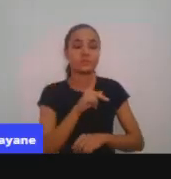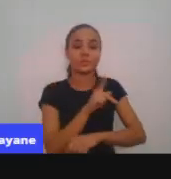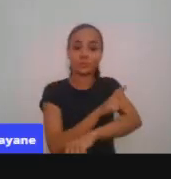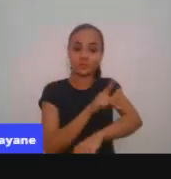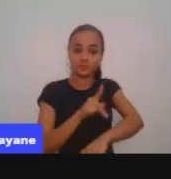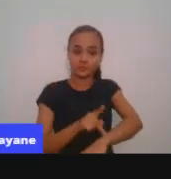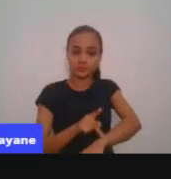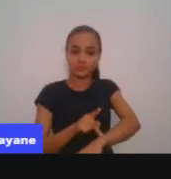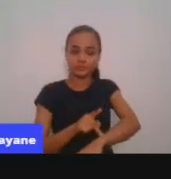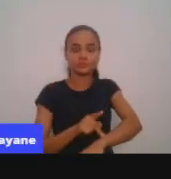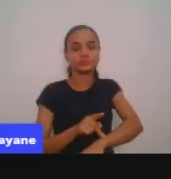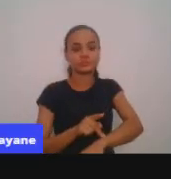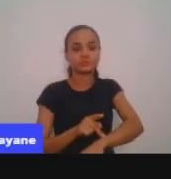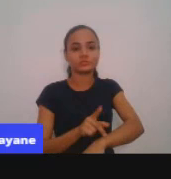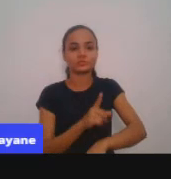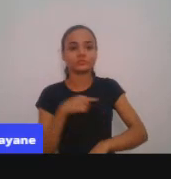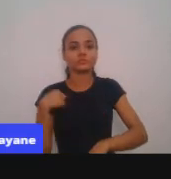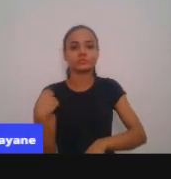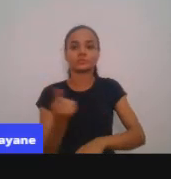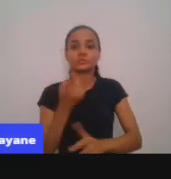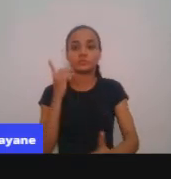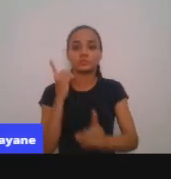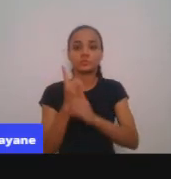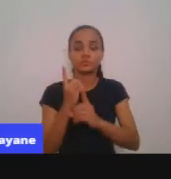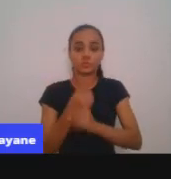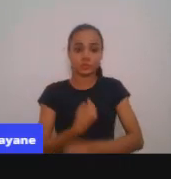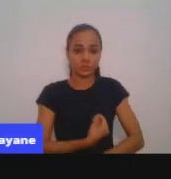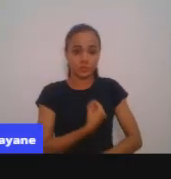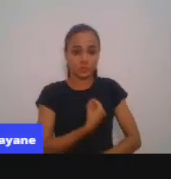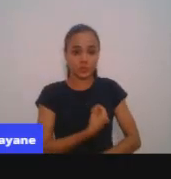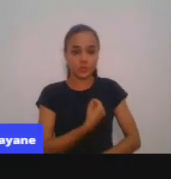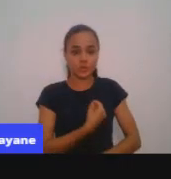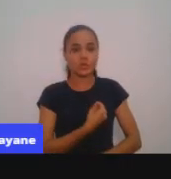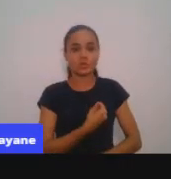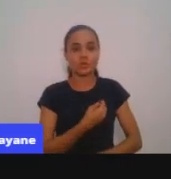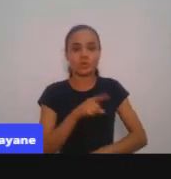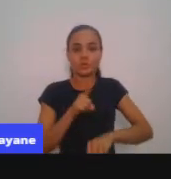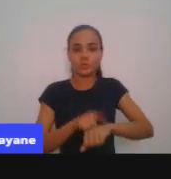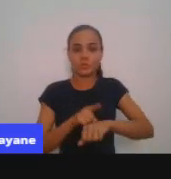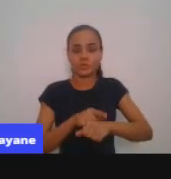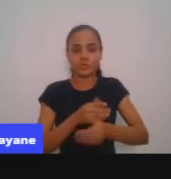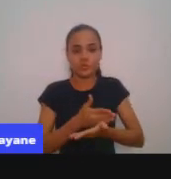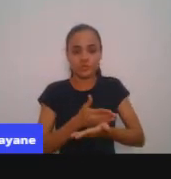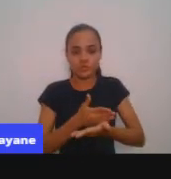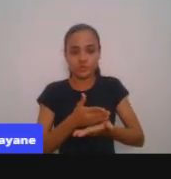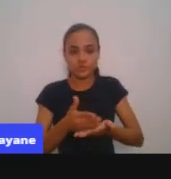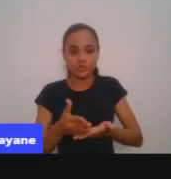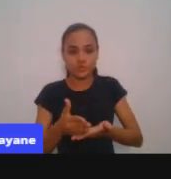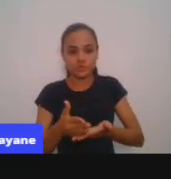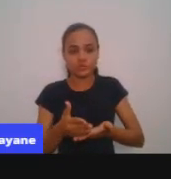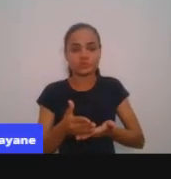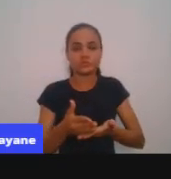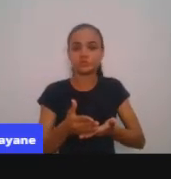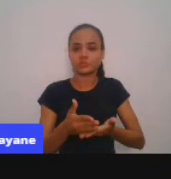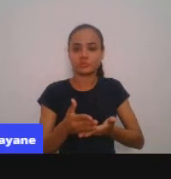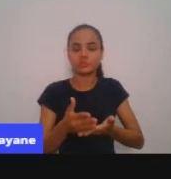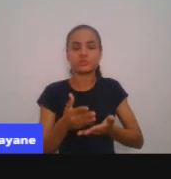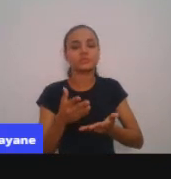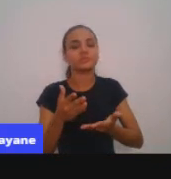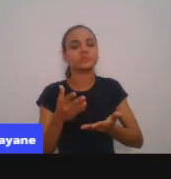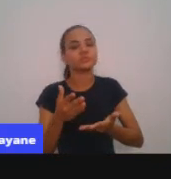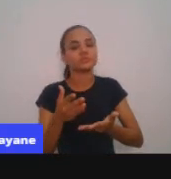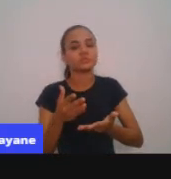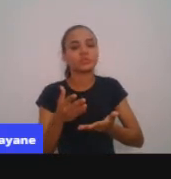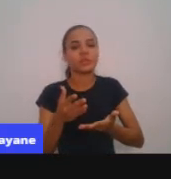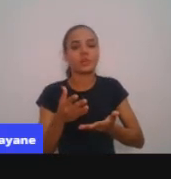nos nossos encontros presenciais, nós tínhamos um momento inicial denominado como uma leitura de leite. Nós